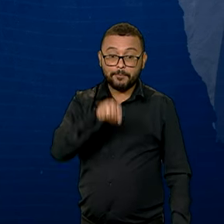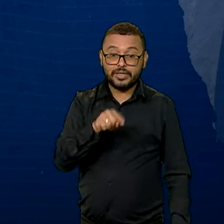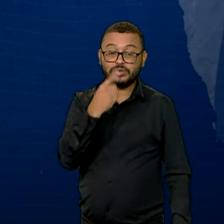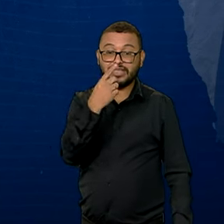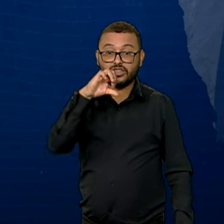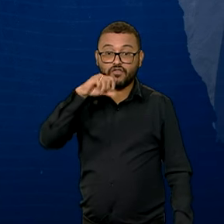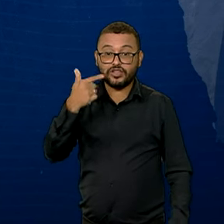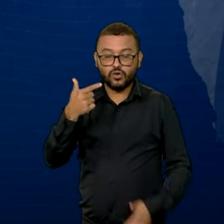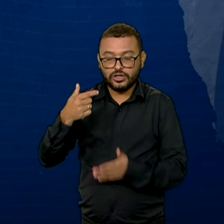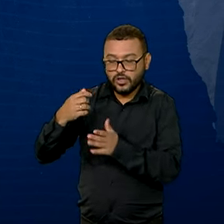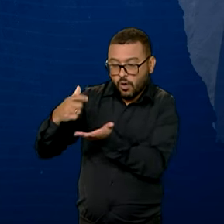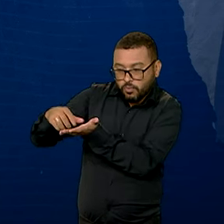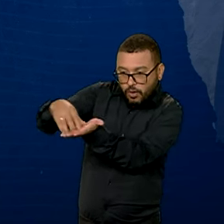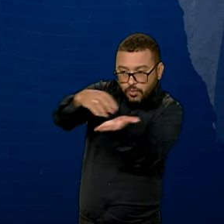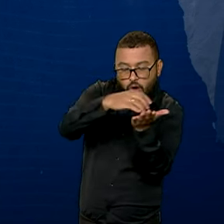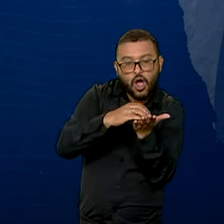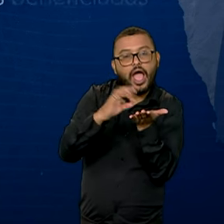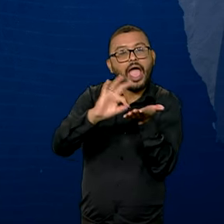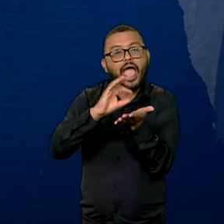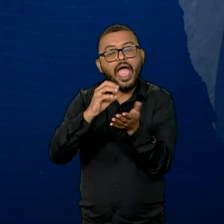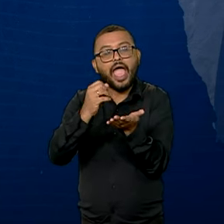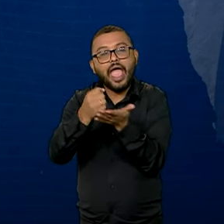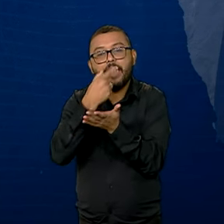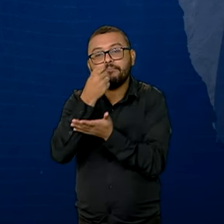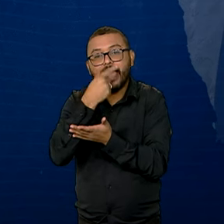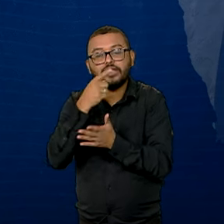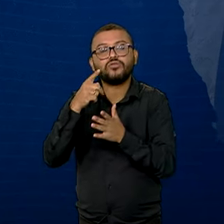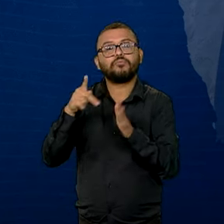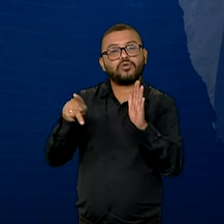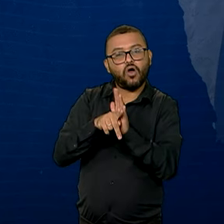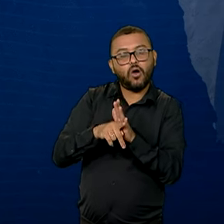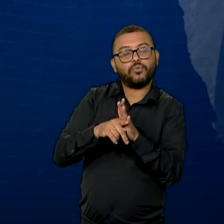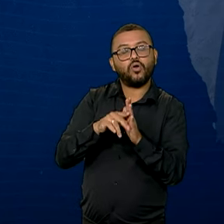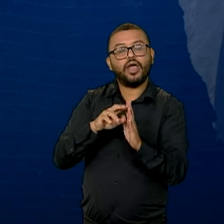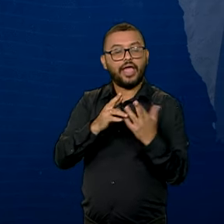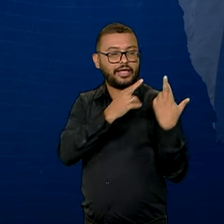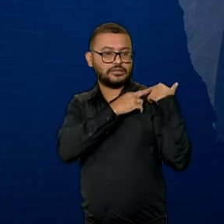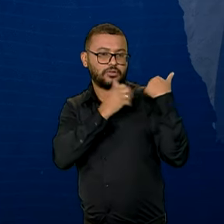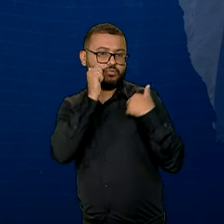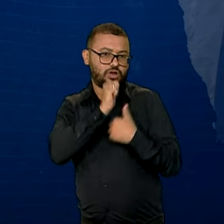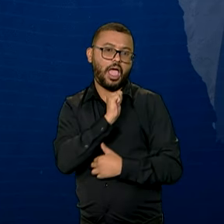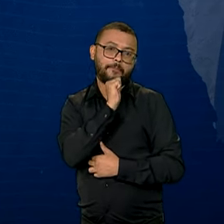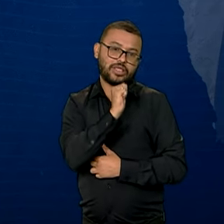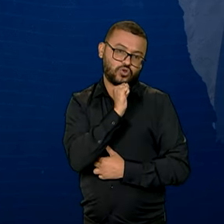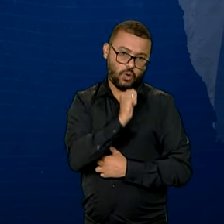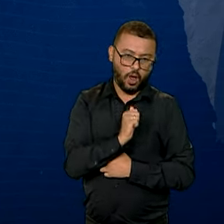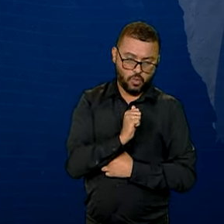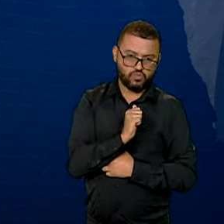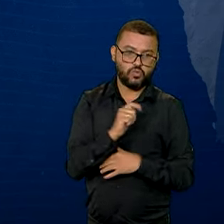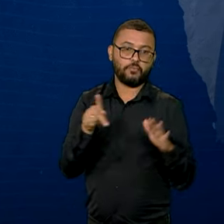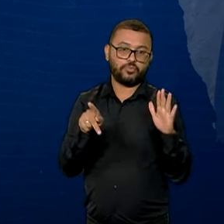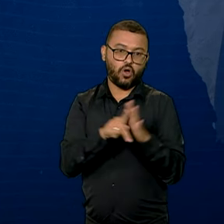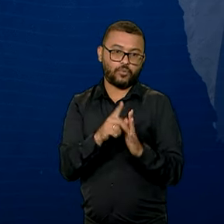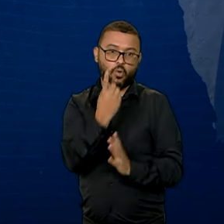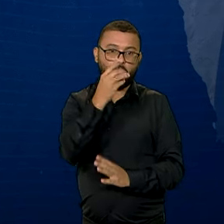31.192 farmácias credenciadas. O programa Dignidade Menstrual já beneficiou mais de